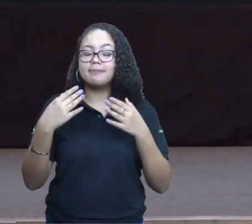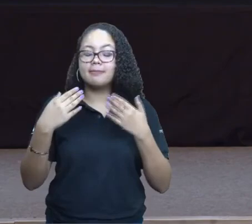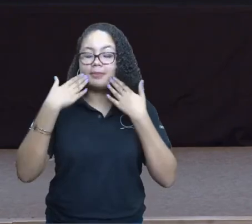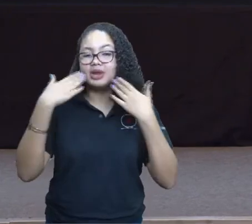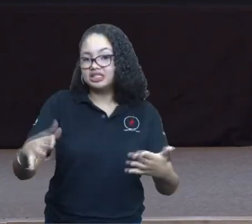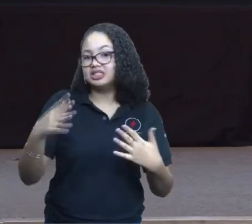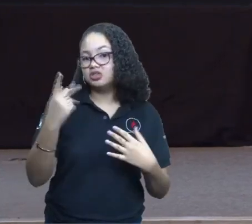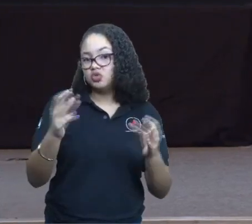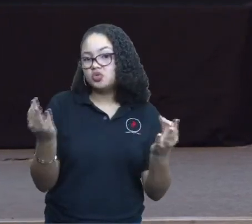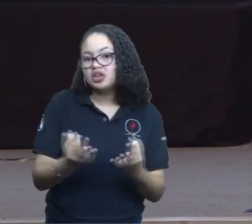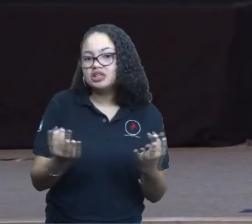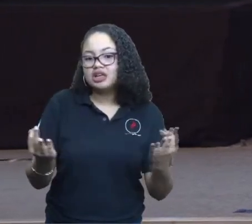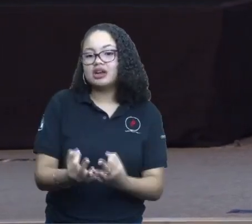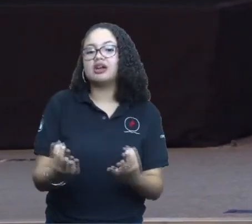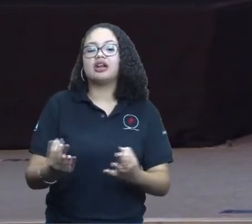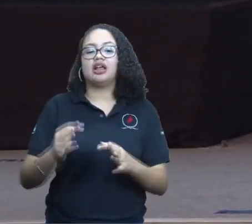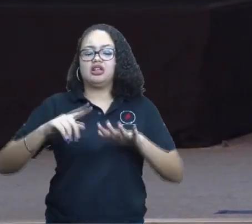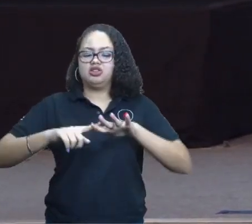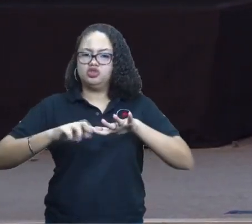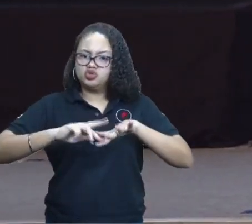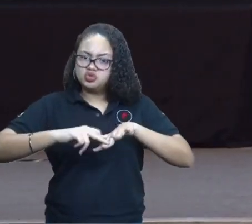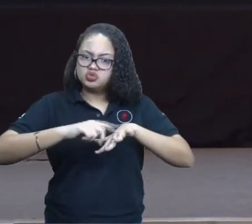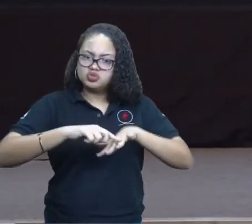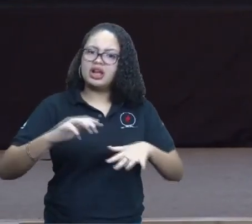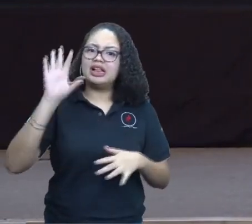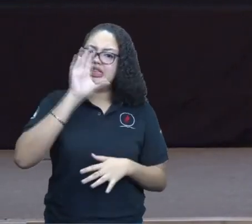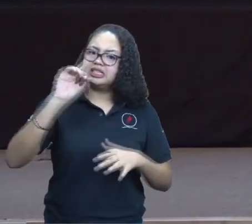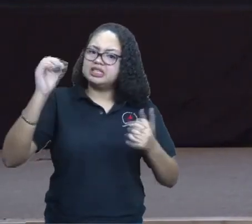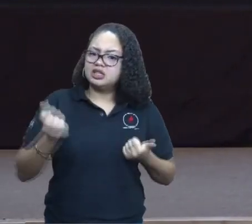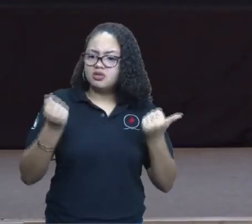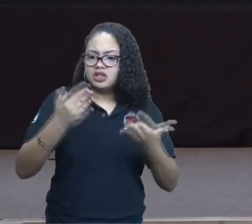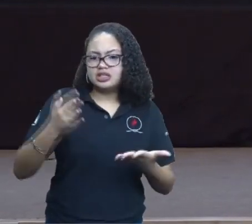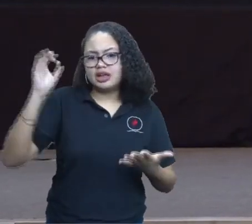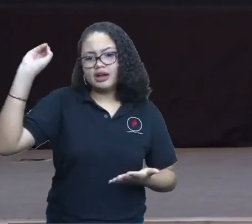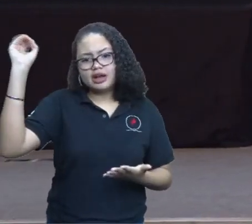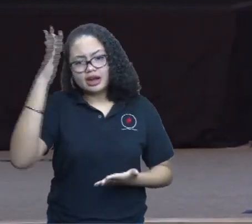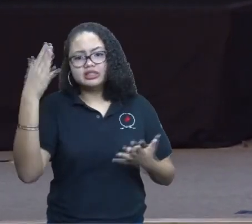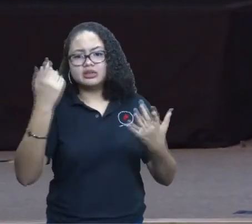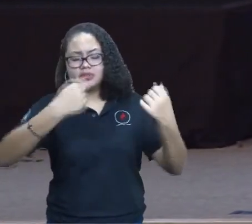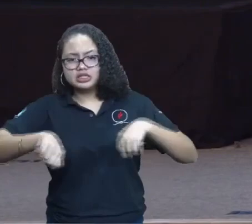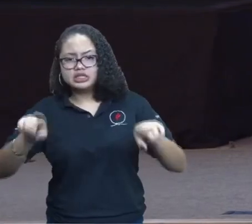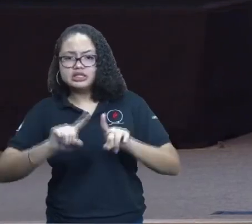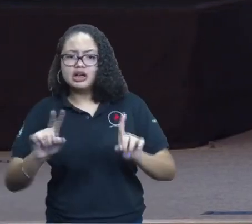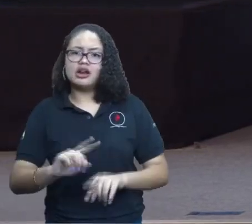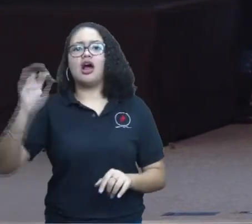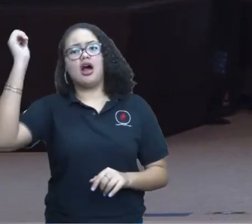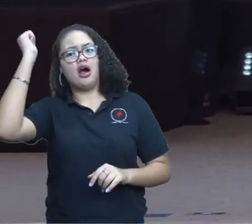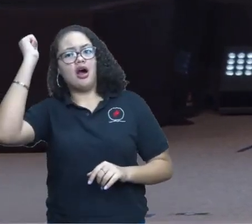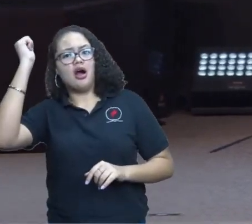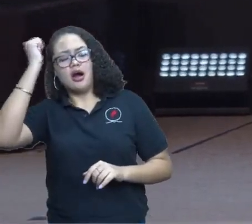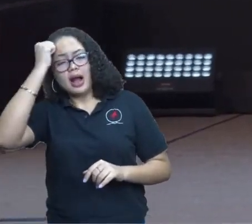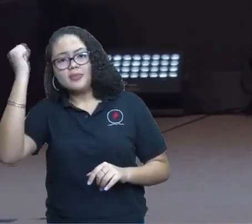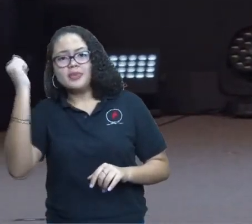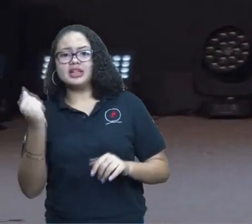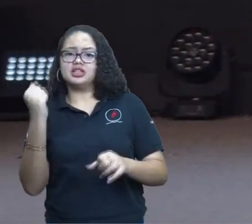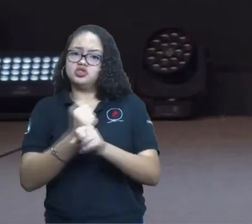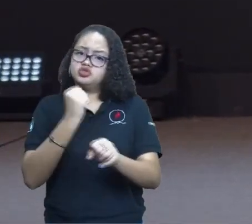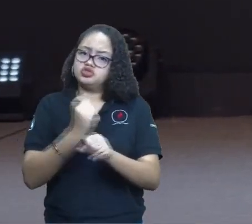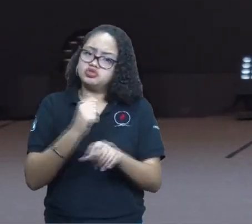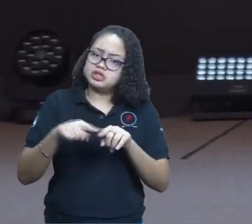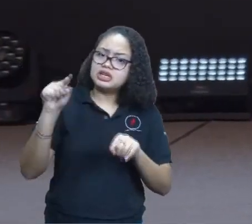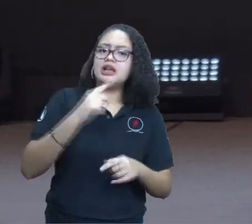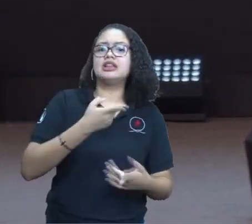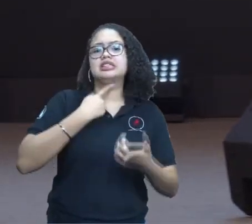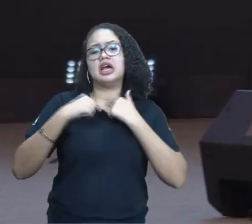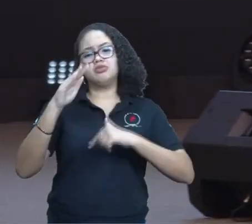aguenta esse degrau agora suba ele Deus vai te dar graça você não precisa se arrepender de ter construído em cima desejado